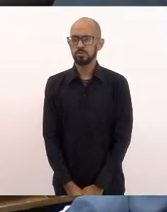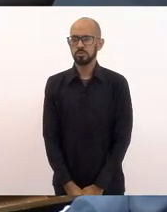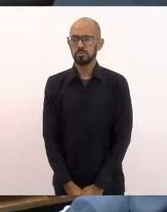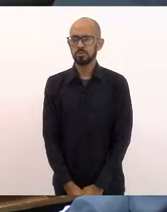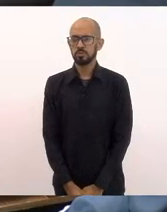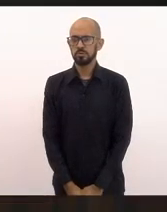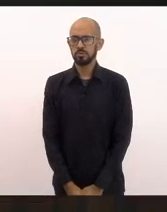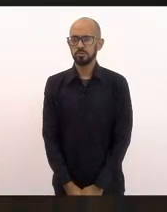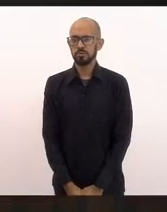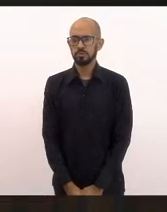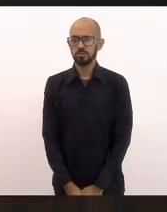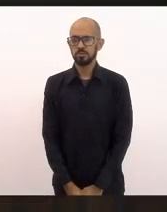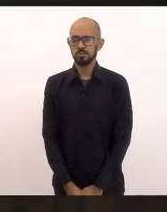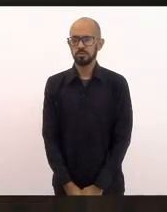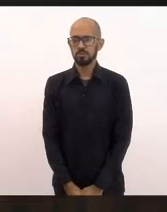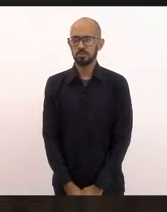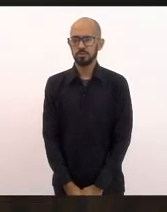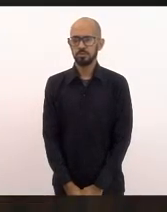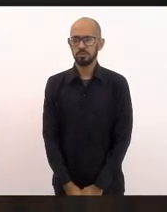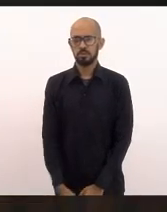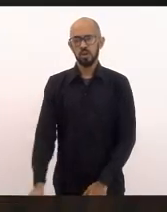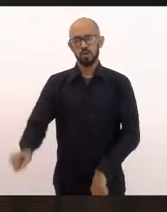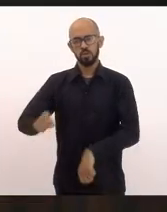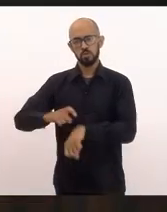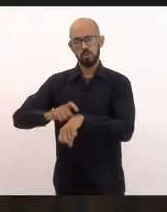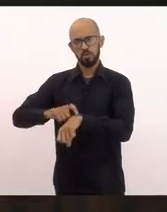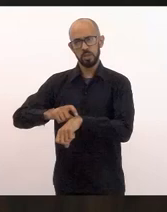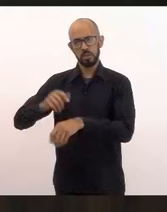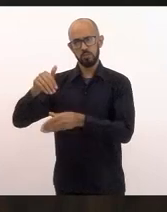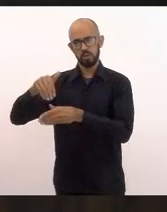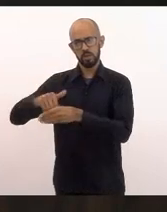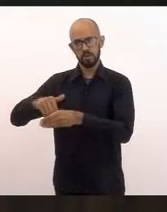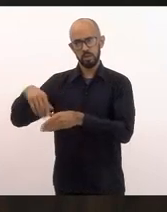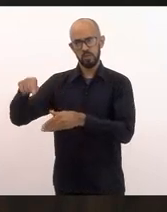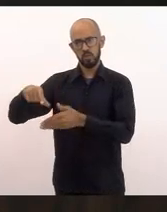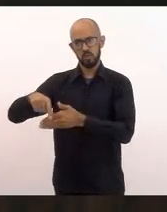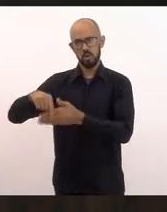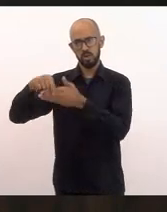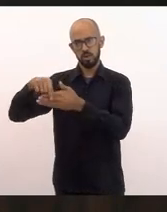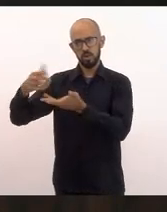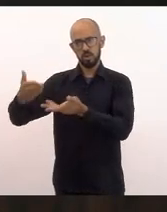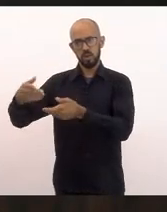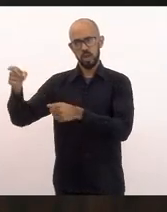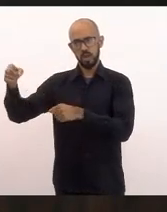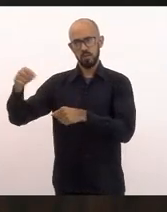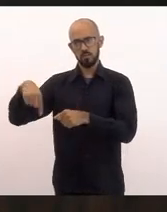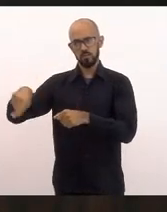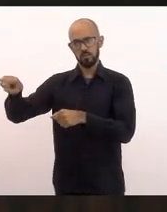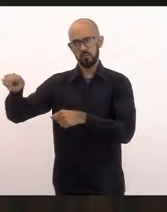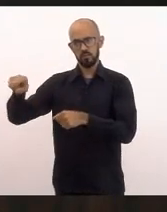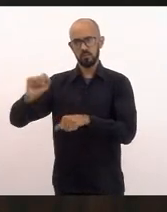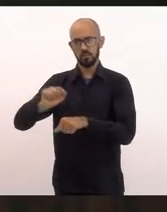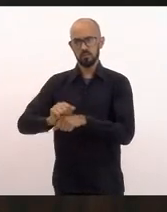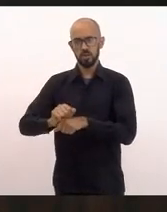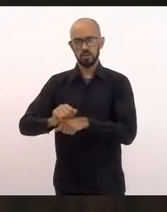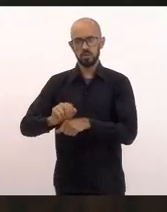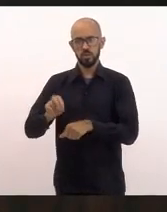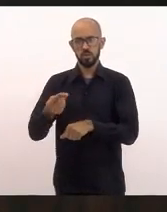Eu deixarei ao longo da votação. Vou abrir a votação e o líder que quiser se posicionar ou